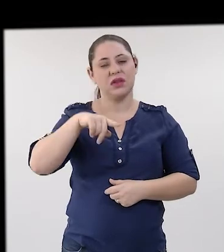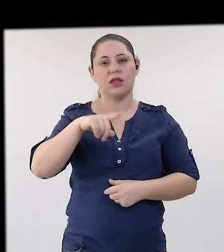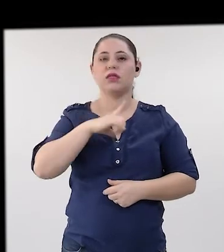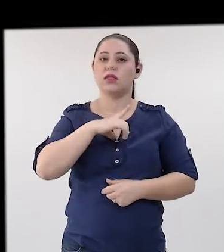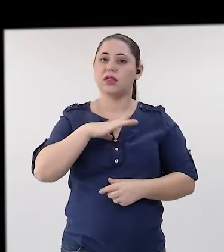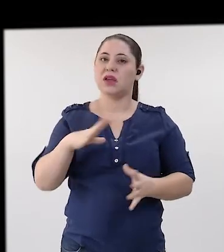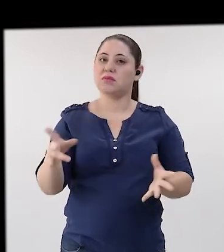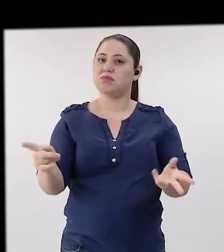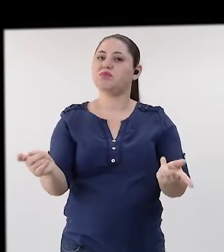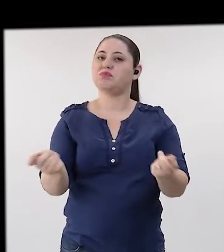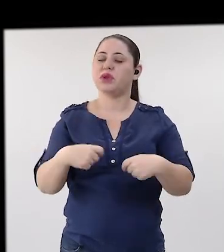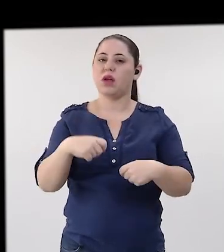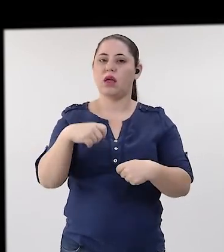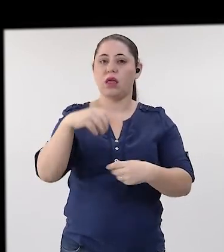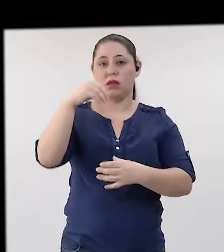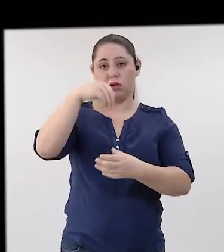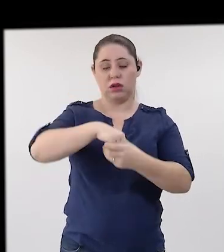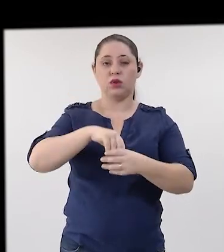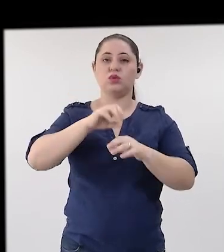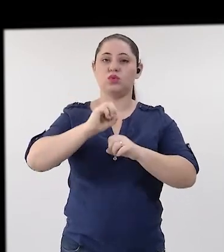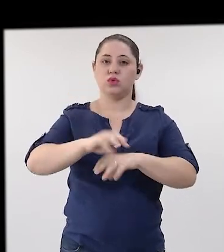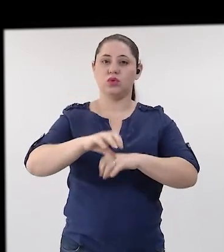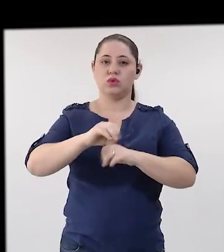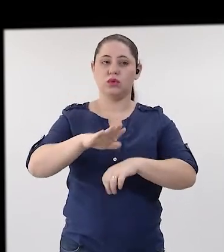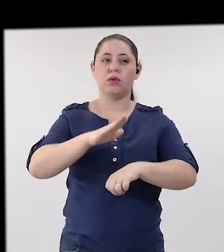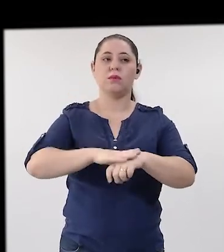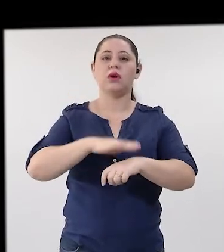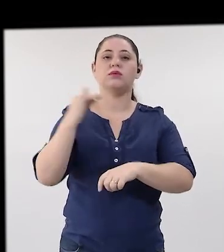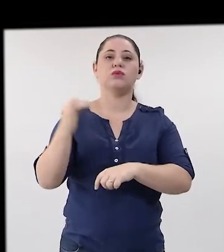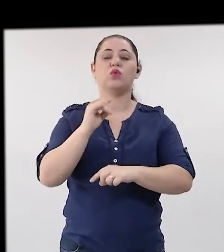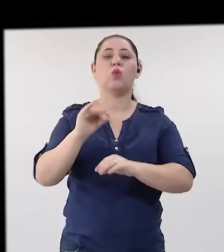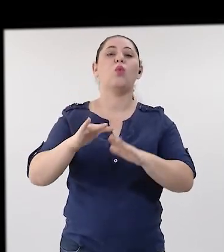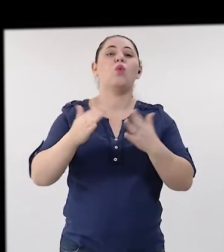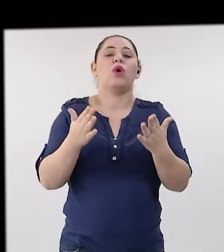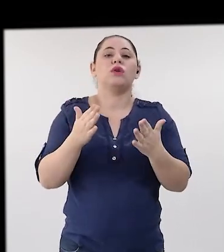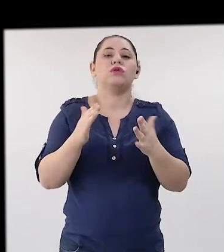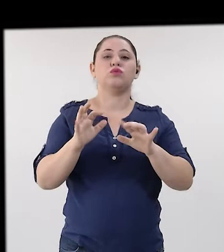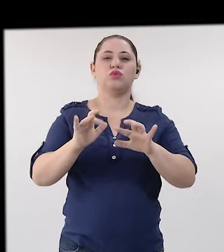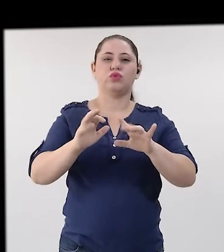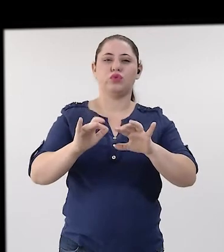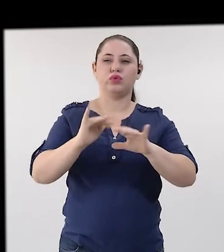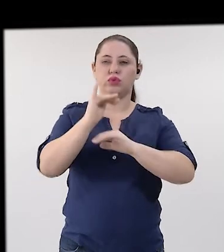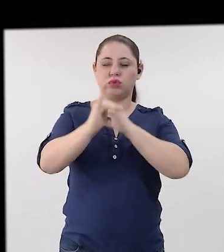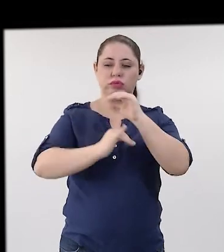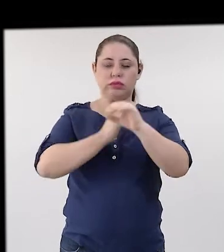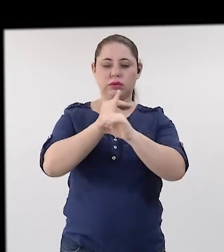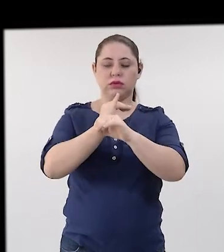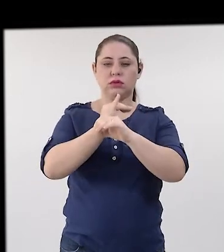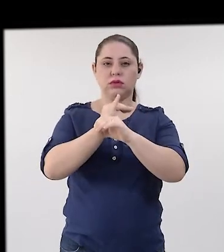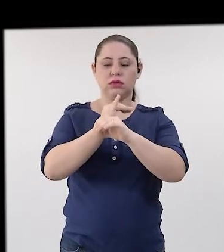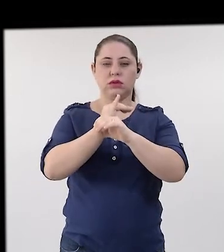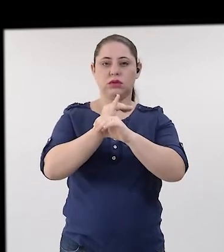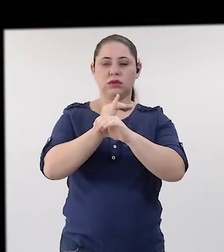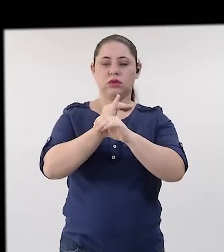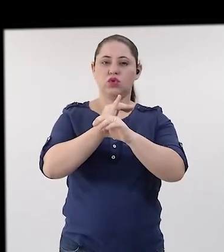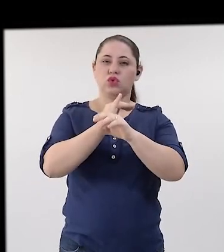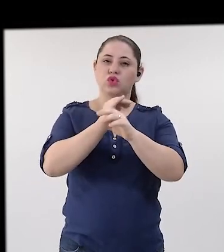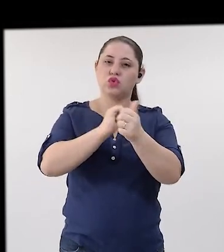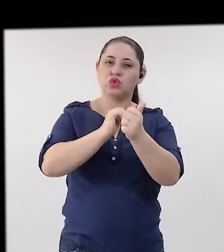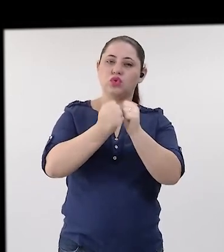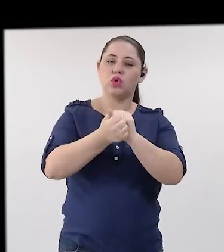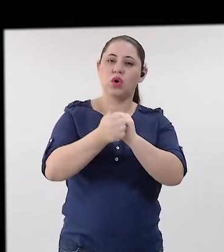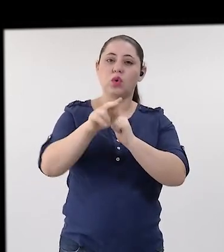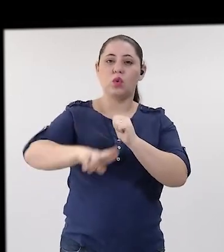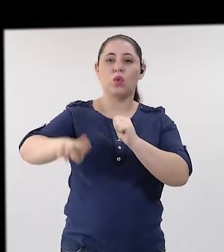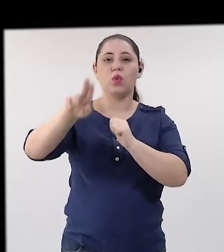muito potencial dentro da educação, principalmente quando a gente está desenvolvendo jogos que servem como